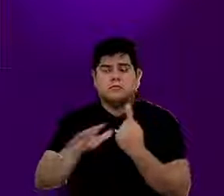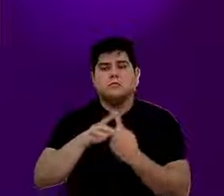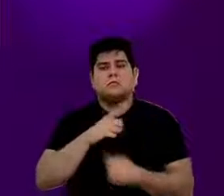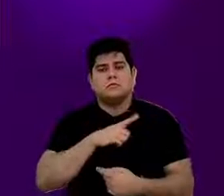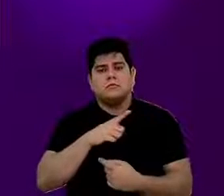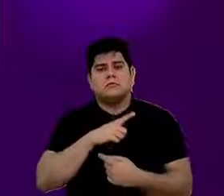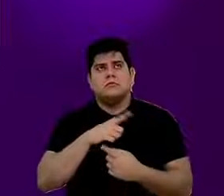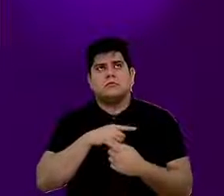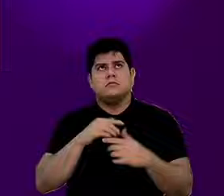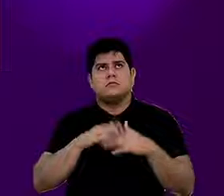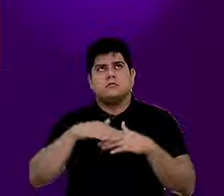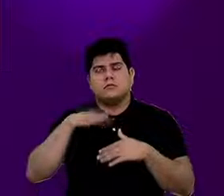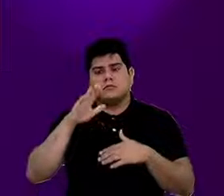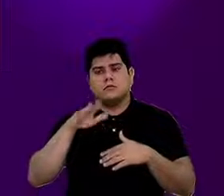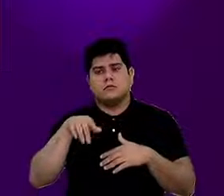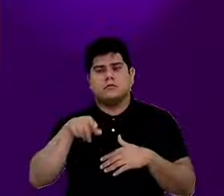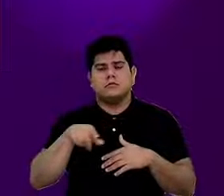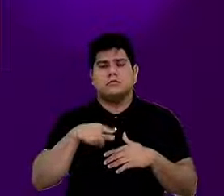tem isso mais